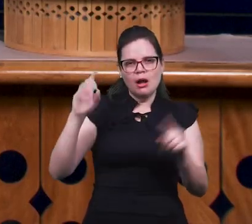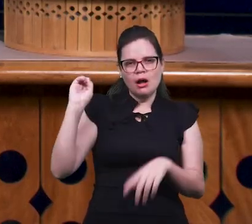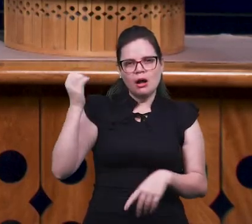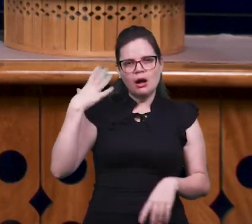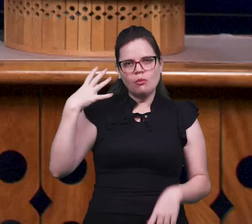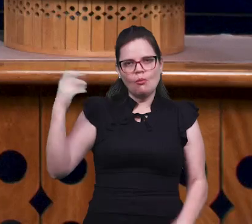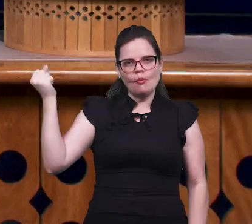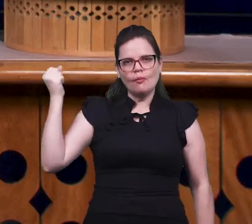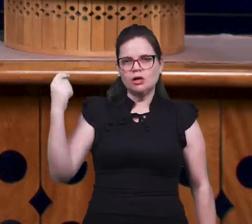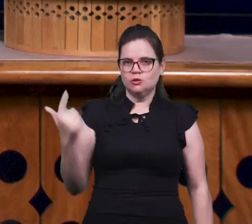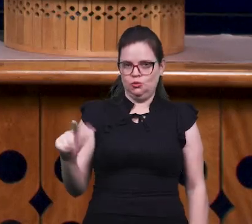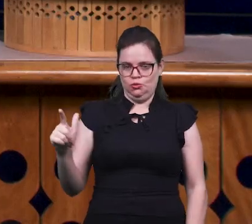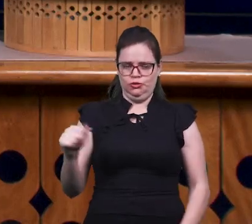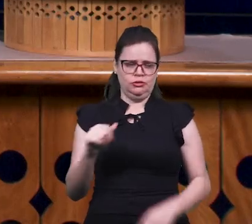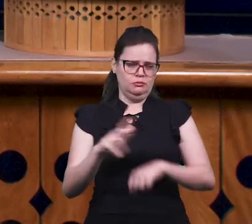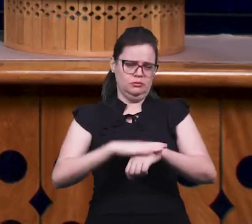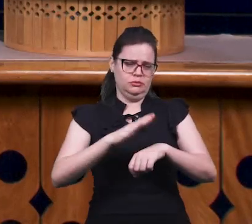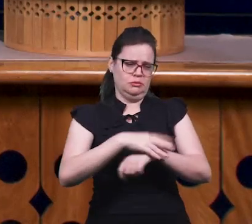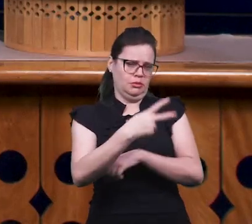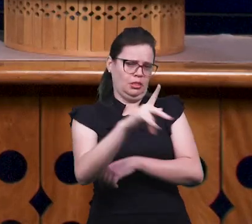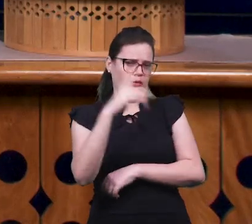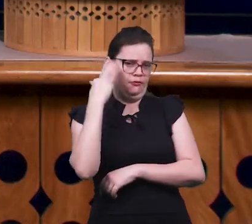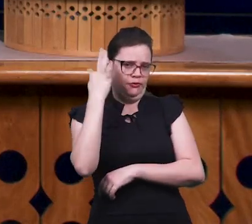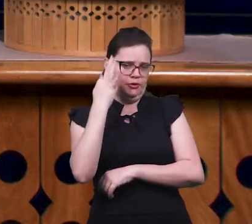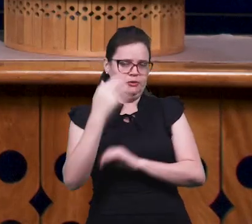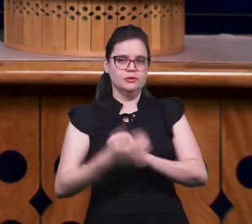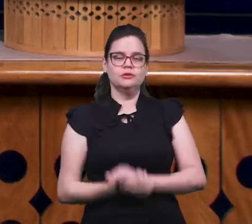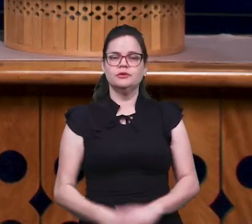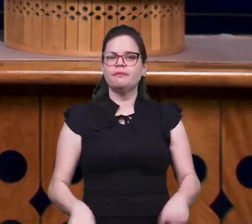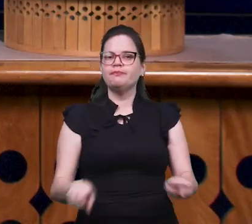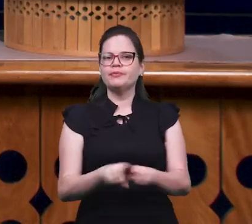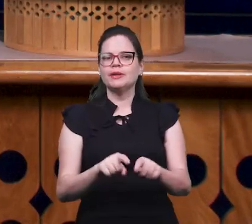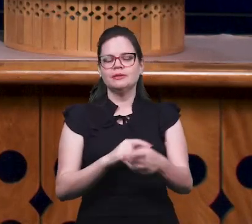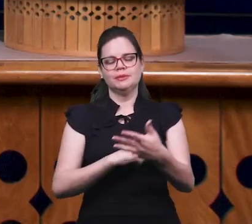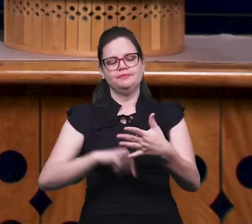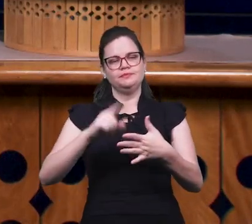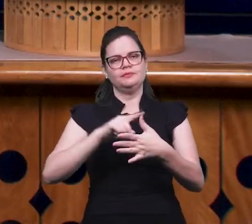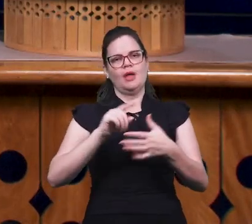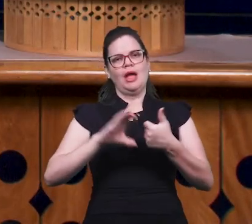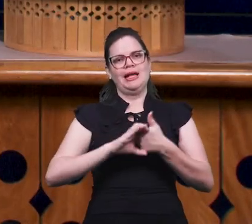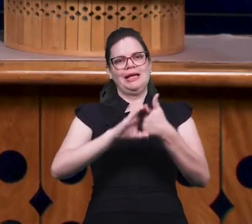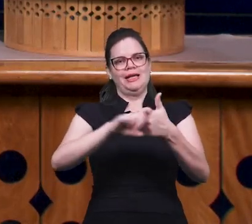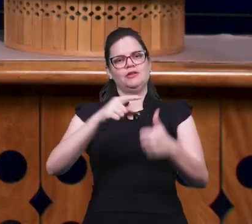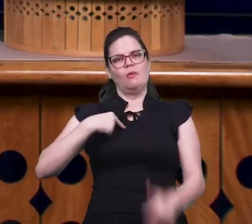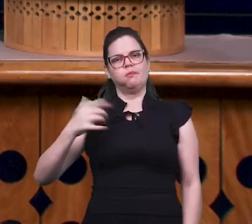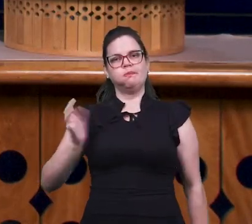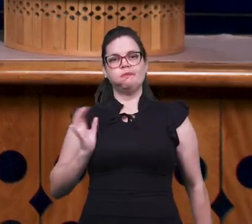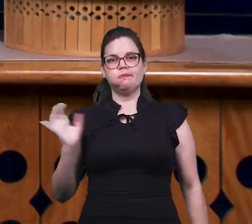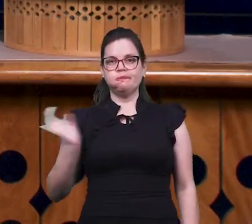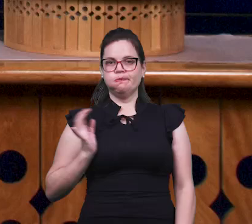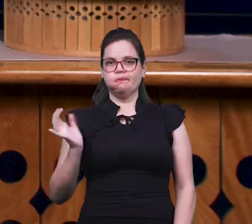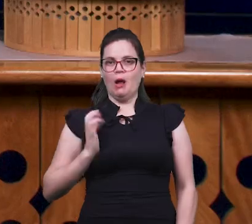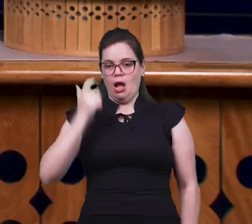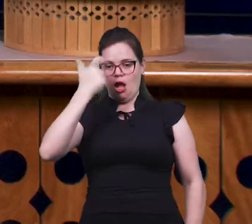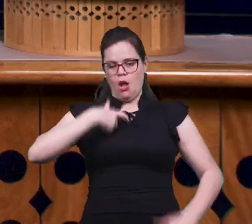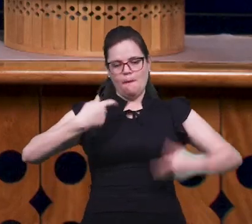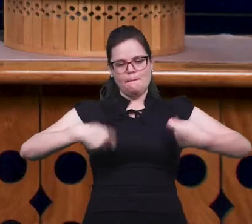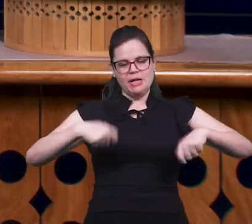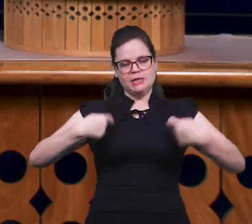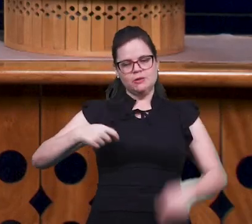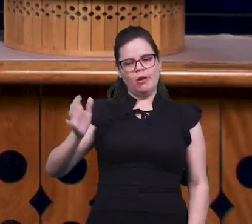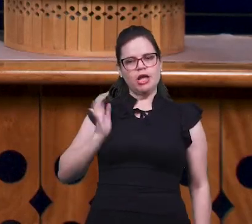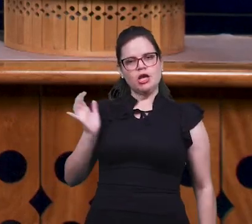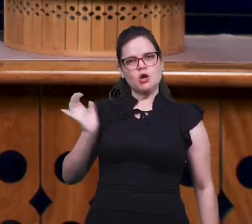da filosofia. Outro ponto importante, o cristianismo da prosperidade. Você tem que prosperar para dizer que Deus está com você. Isso